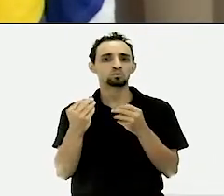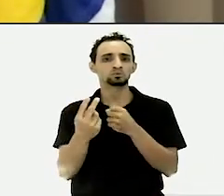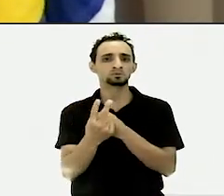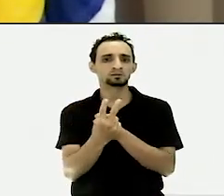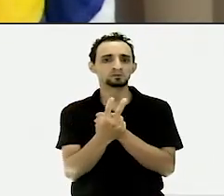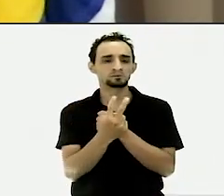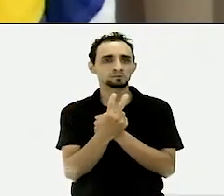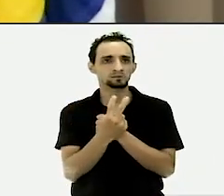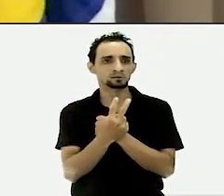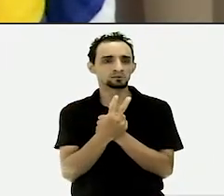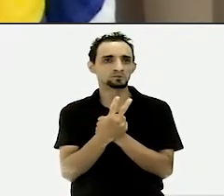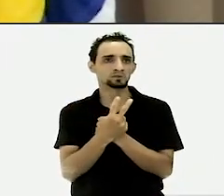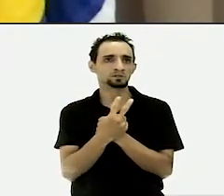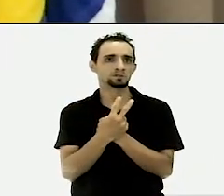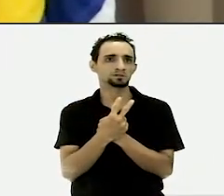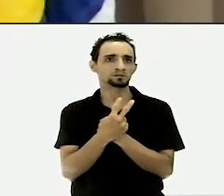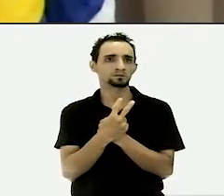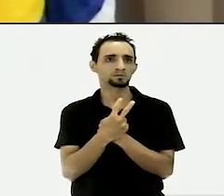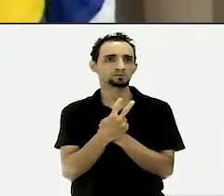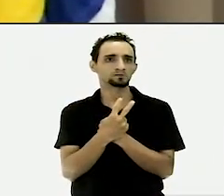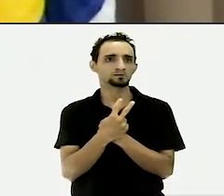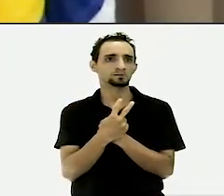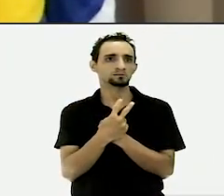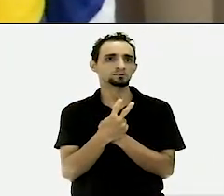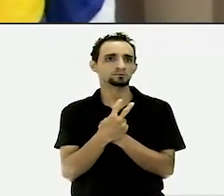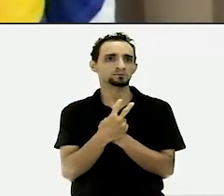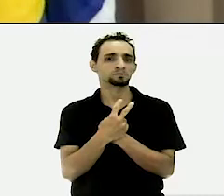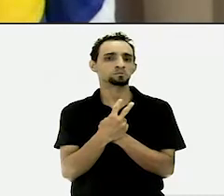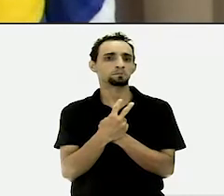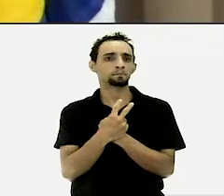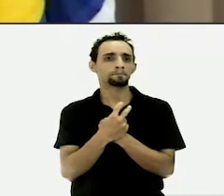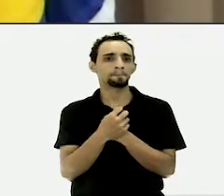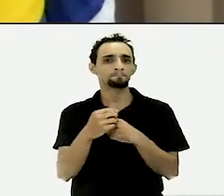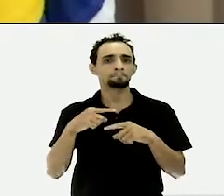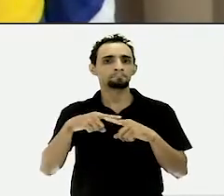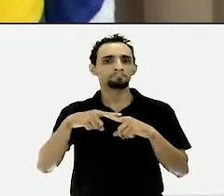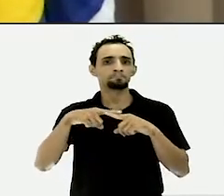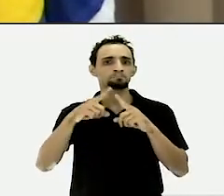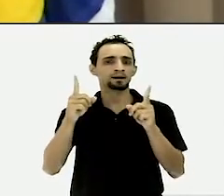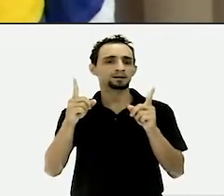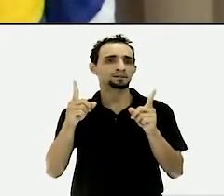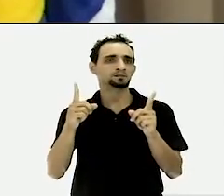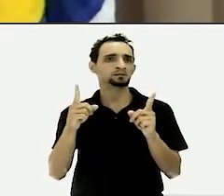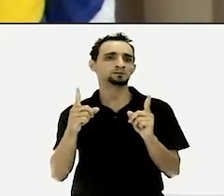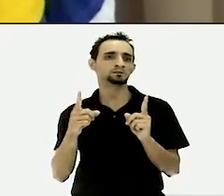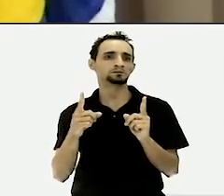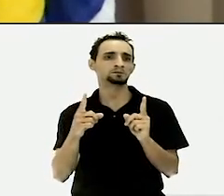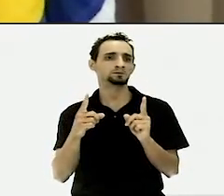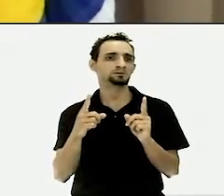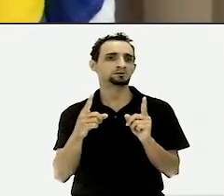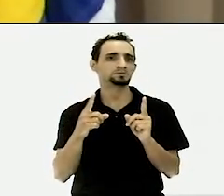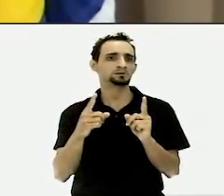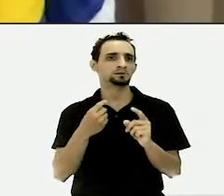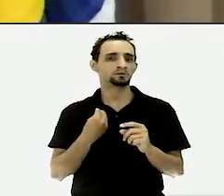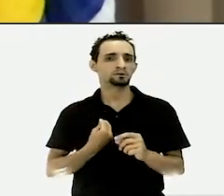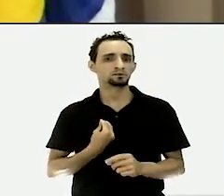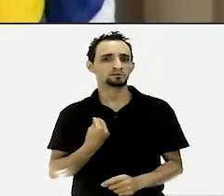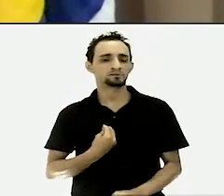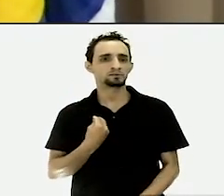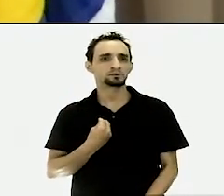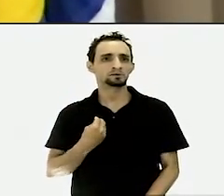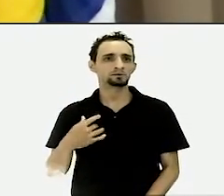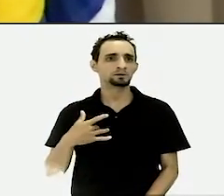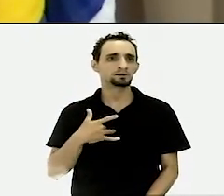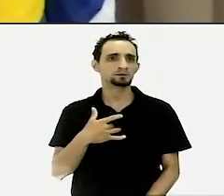desamparo, desespero. E é fundamental a gente ficar alerta aos sinais para poder ajudar a pessoa a acolher, direcionar,